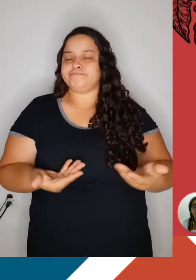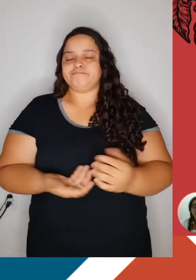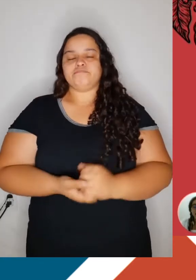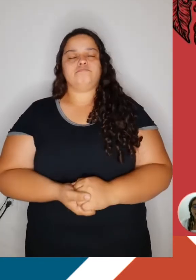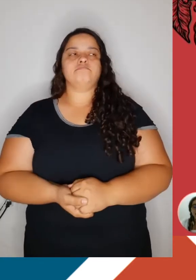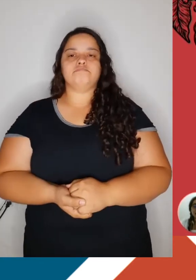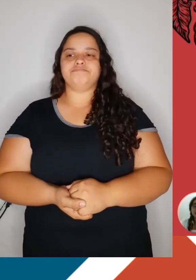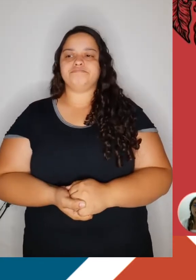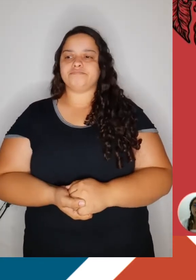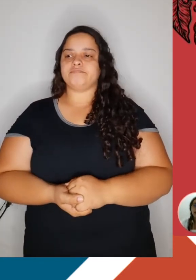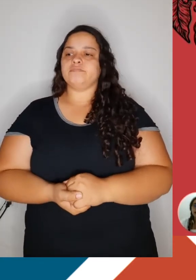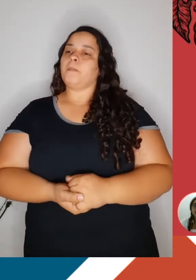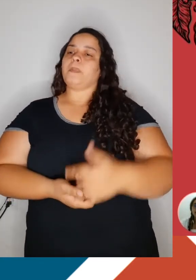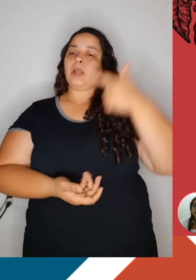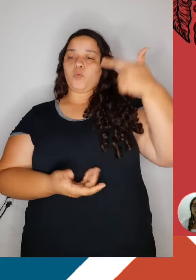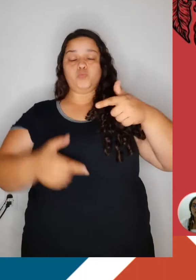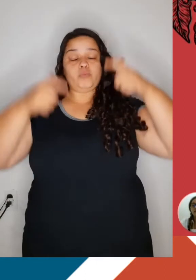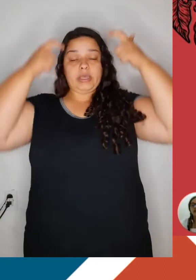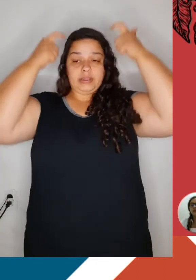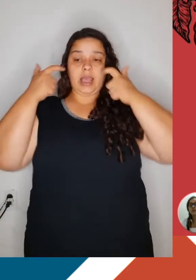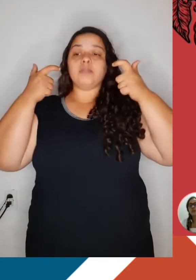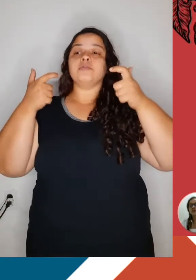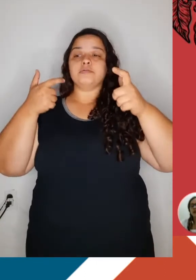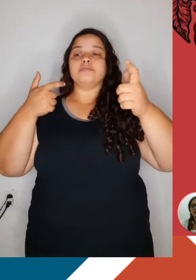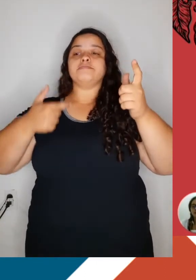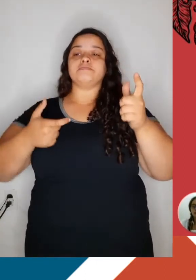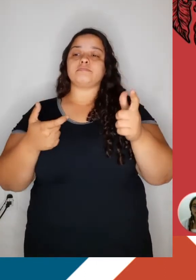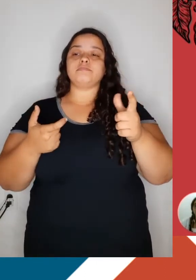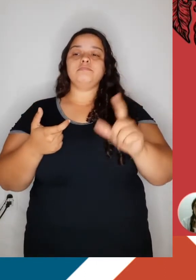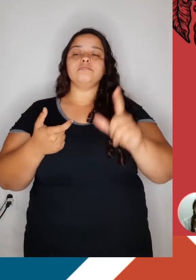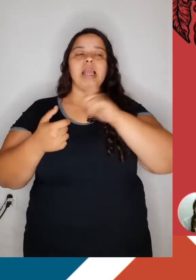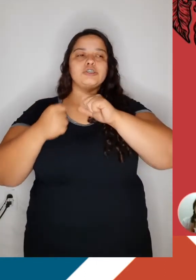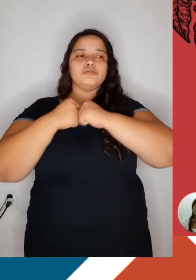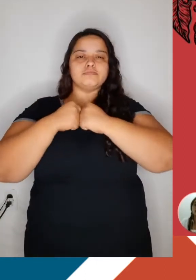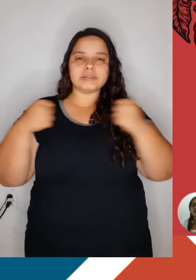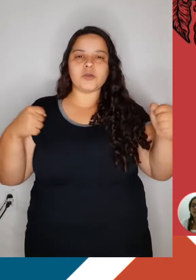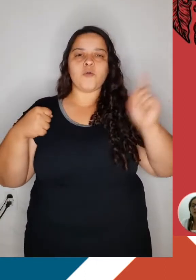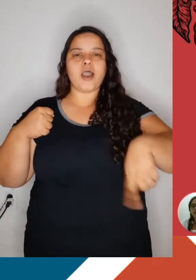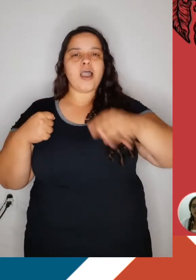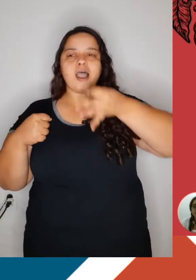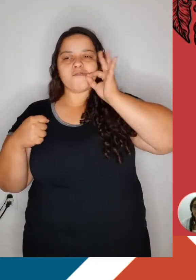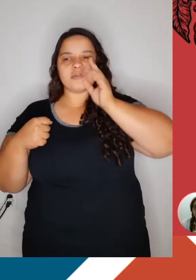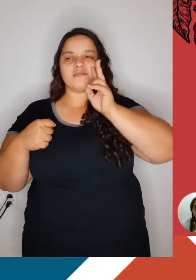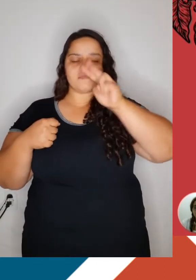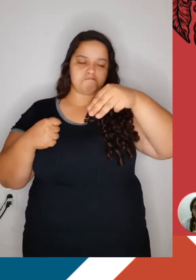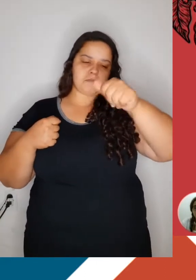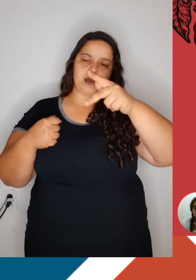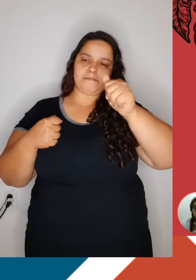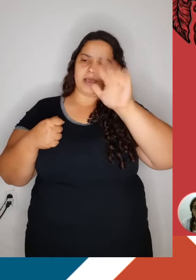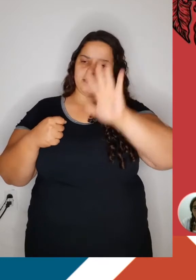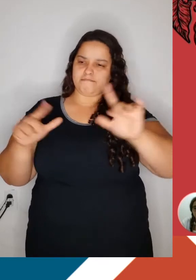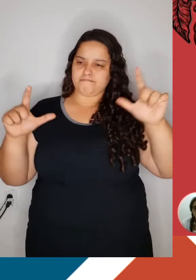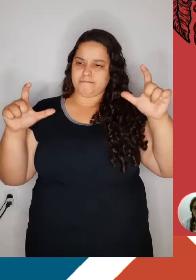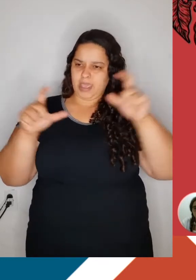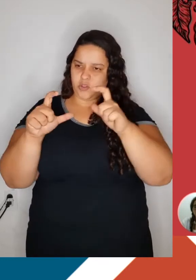Bom, esse segundo reinado ele vai ser fortemente atravessado pela expansão cafeira. Aqui a gente consegue ver